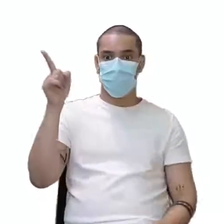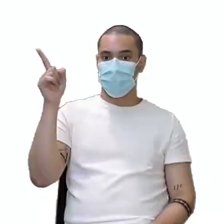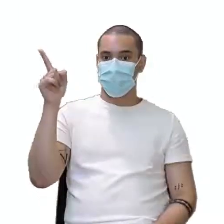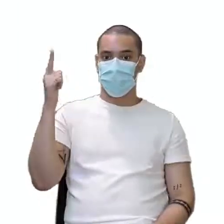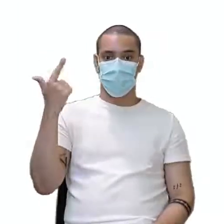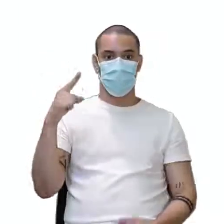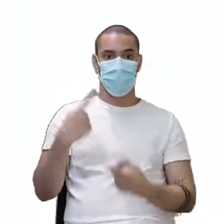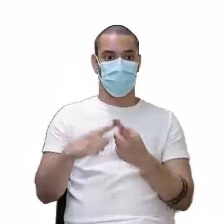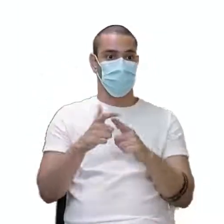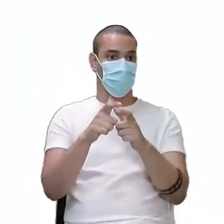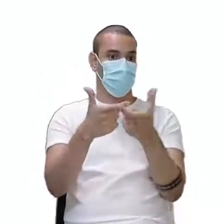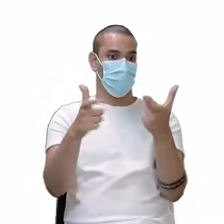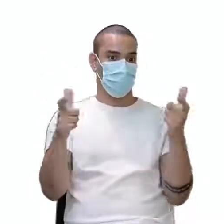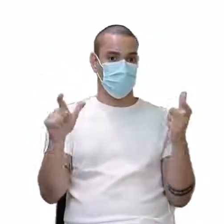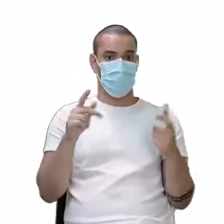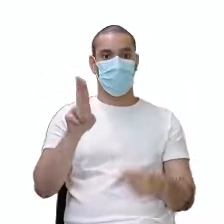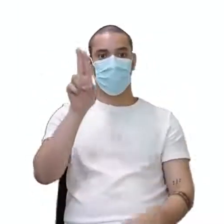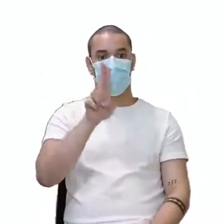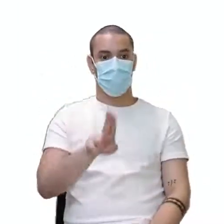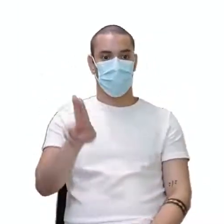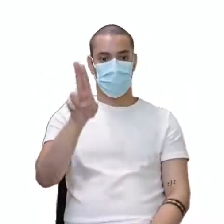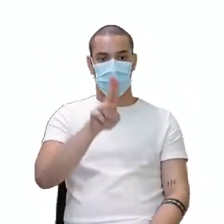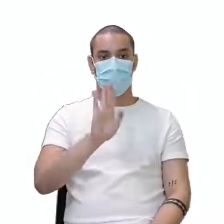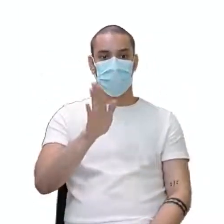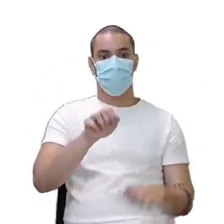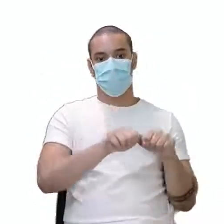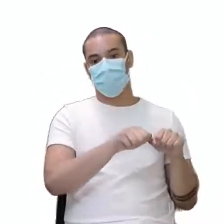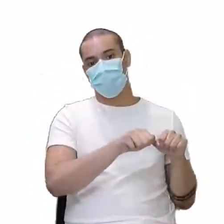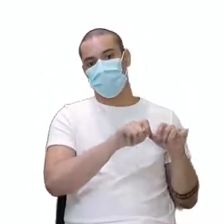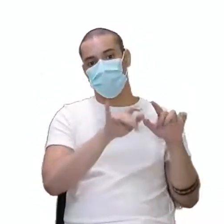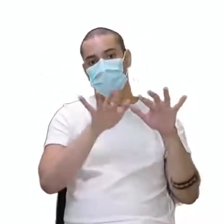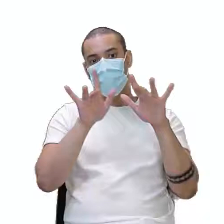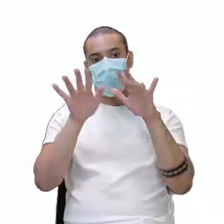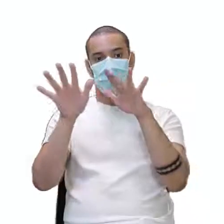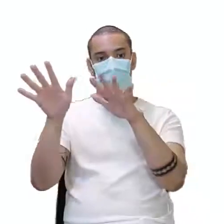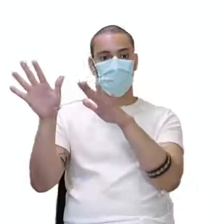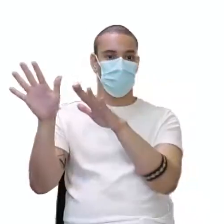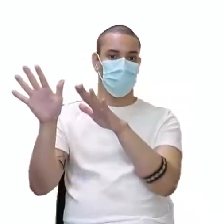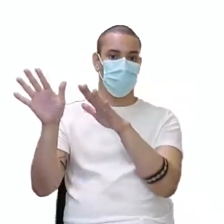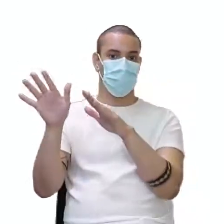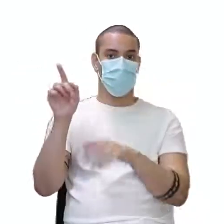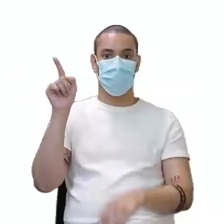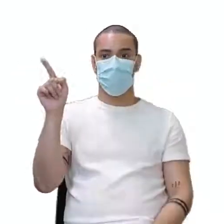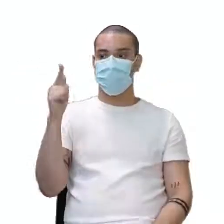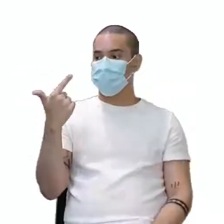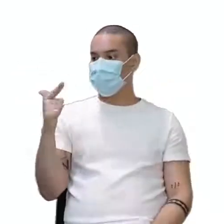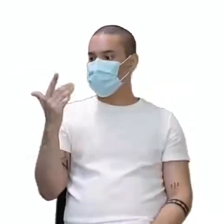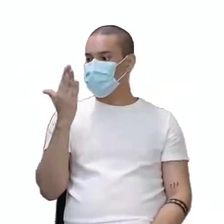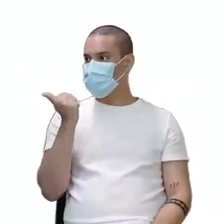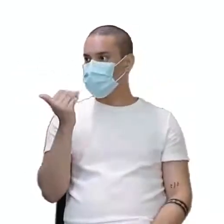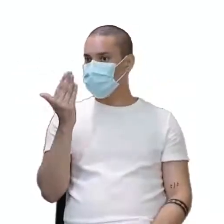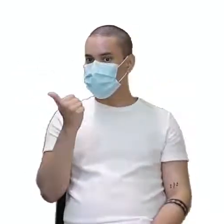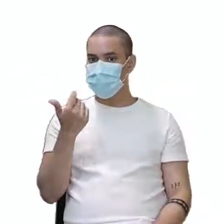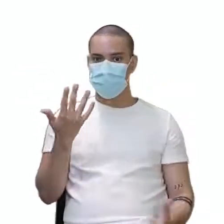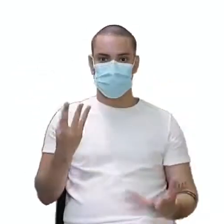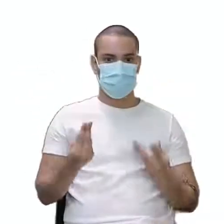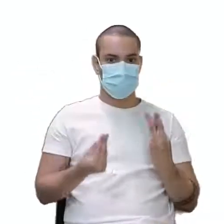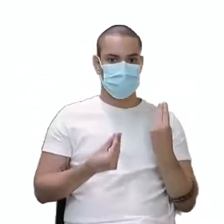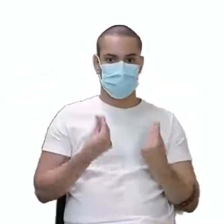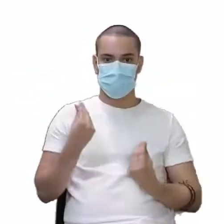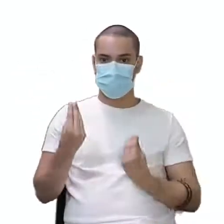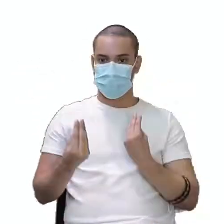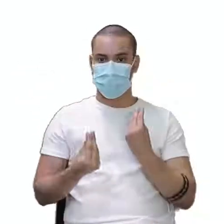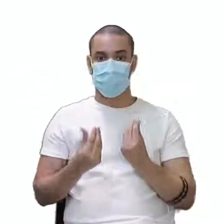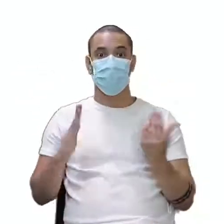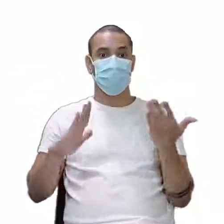das espécies, dos recursos alimentares que ele iria utilizar, migraram para outras regiões e ele está desprovido, né?